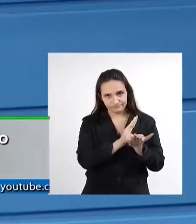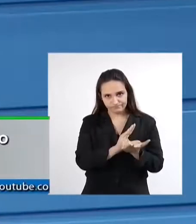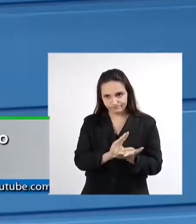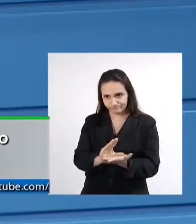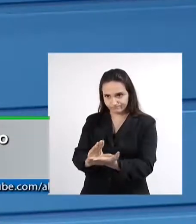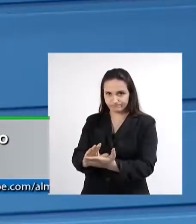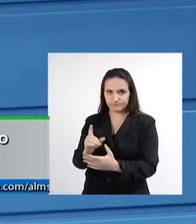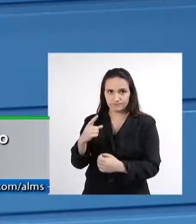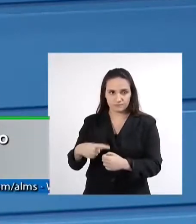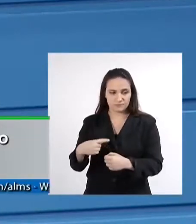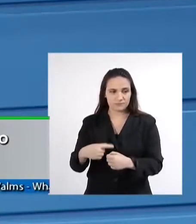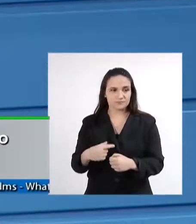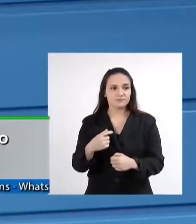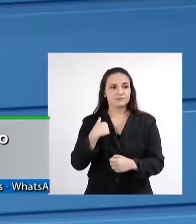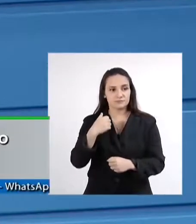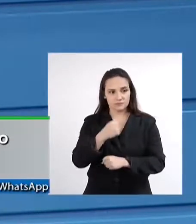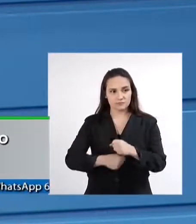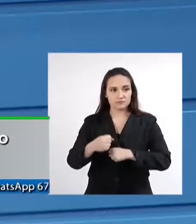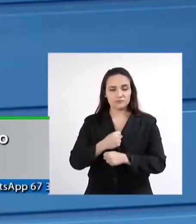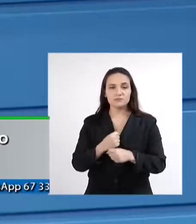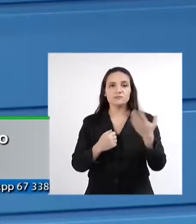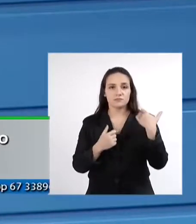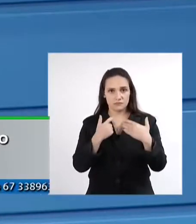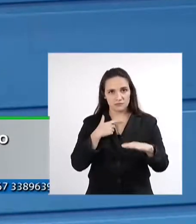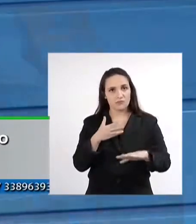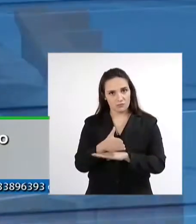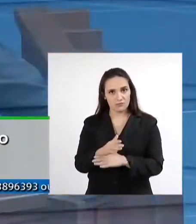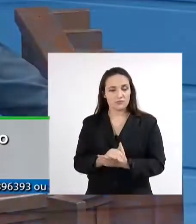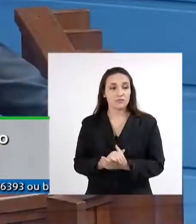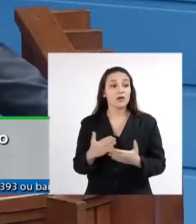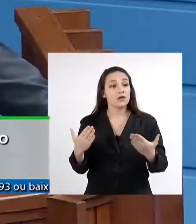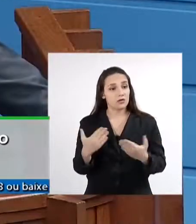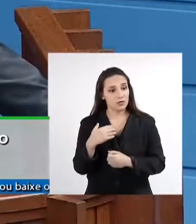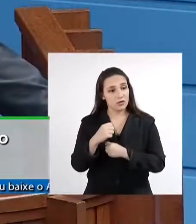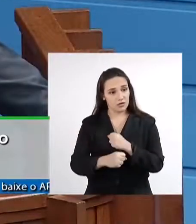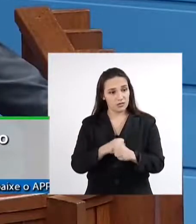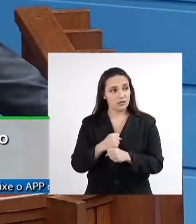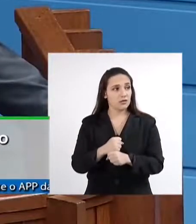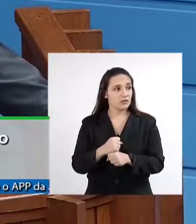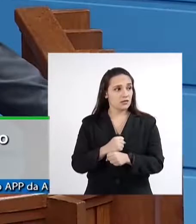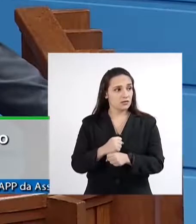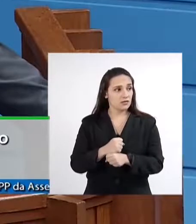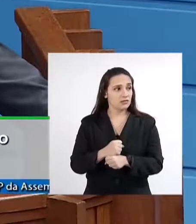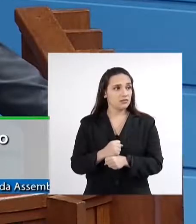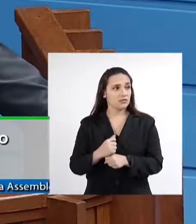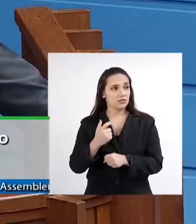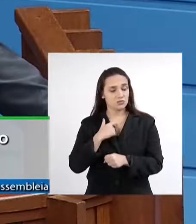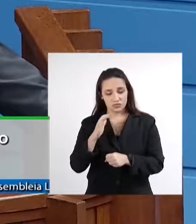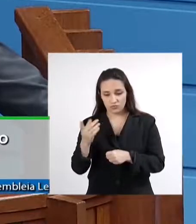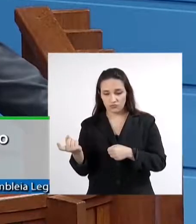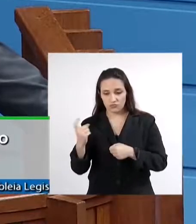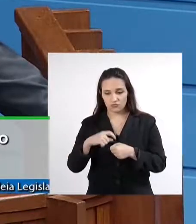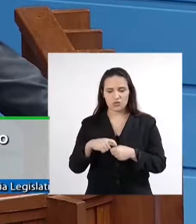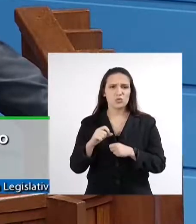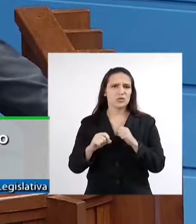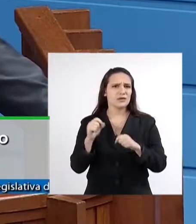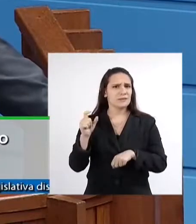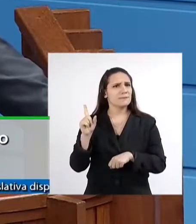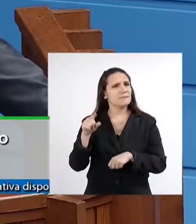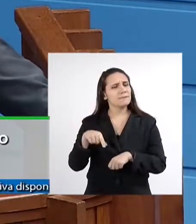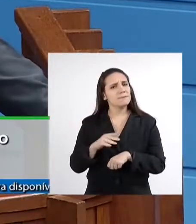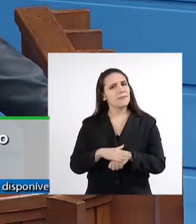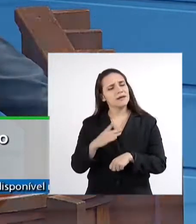aniversário do hospital do ano passado, e esse ano já voltei, já retornei, e o mais interessante, sempre quando nós voltamos